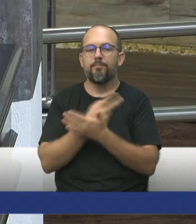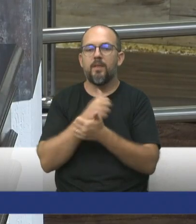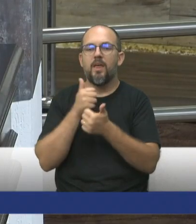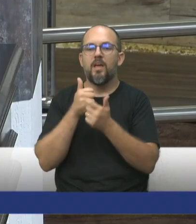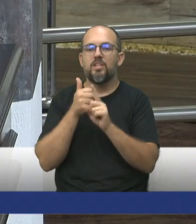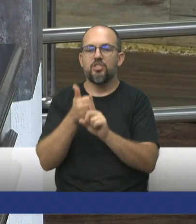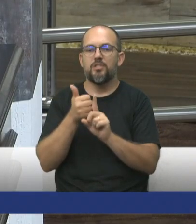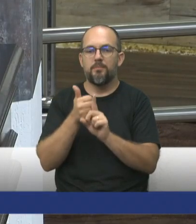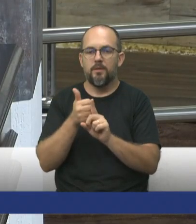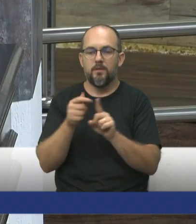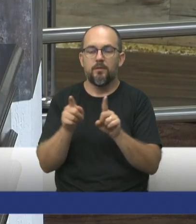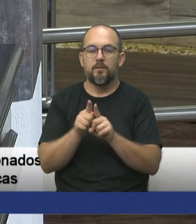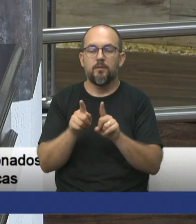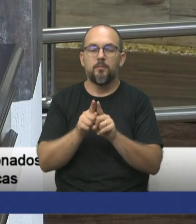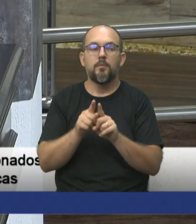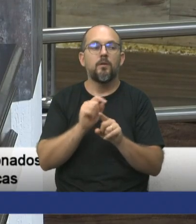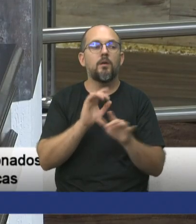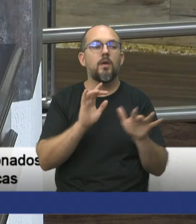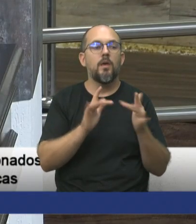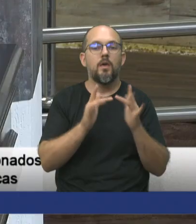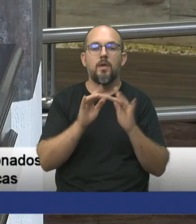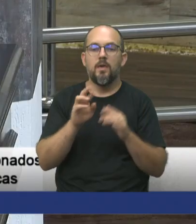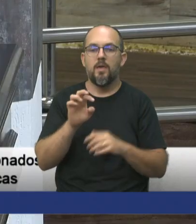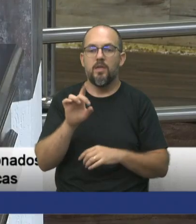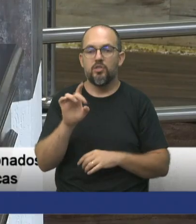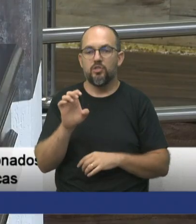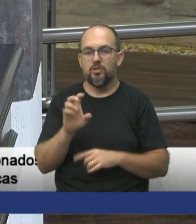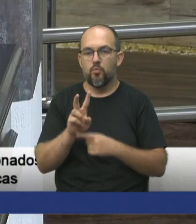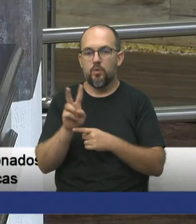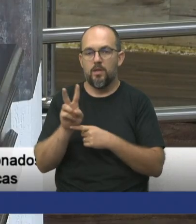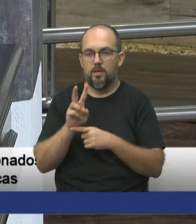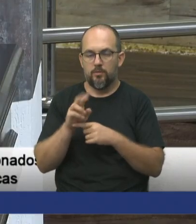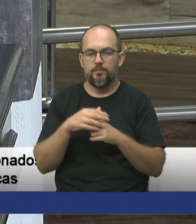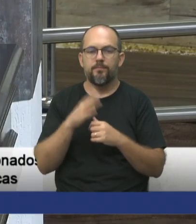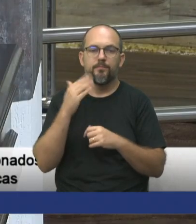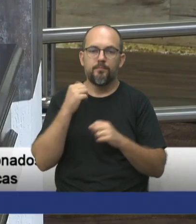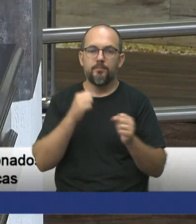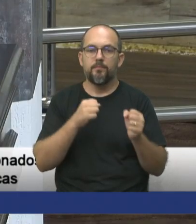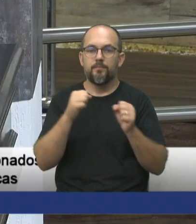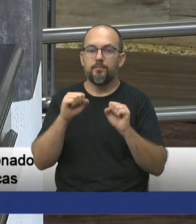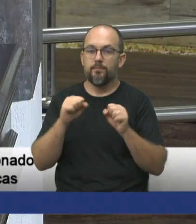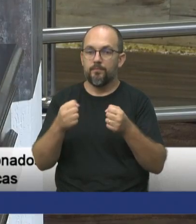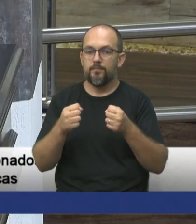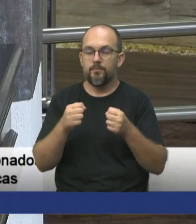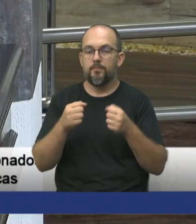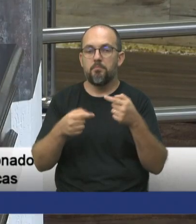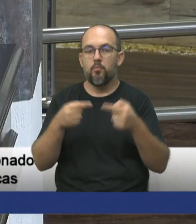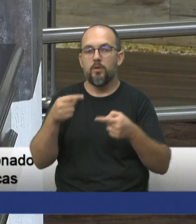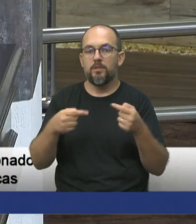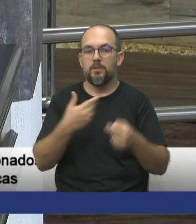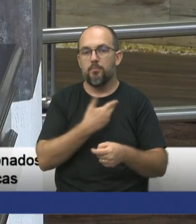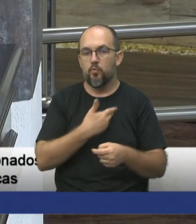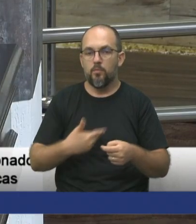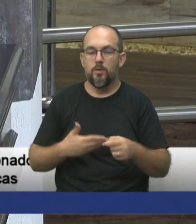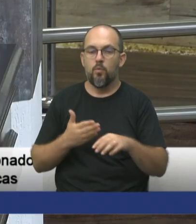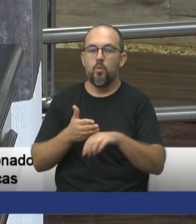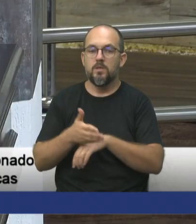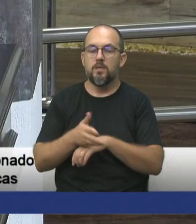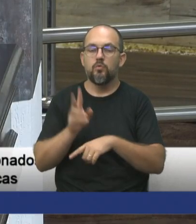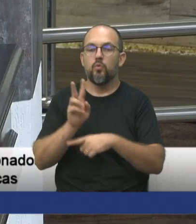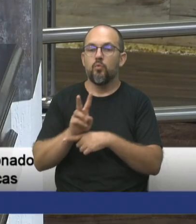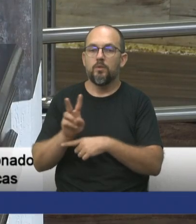cuidado. Sabemos que o fortalecimento das políticas públicas, o acesso ao cuidado integral